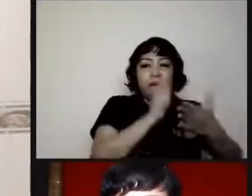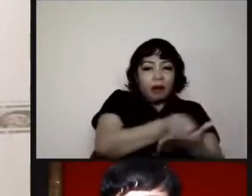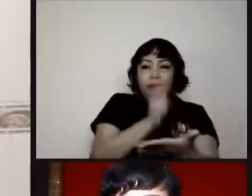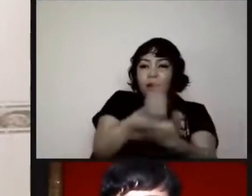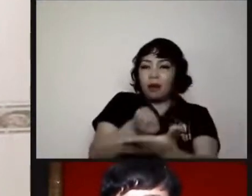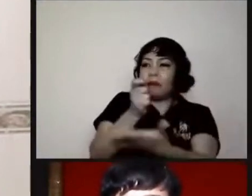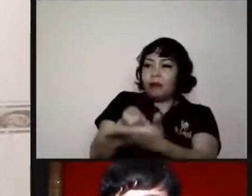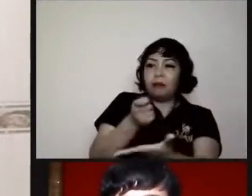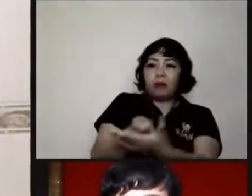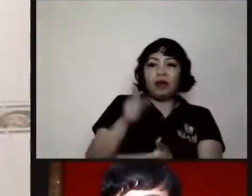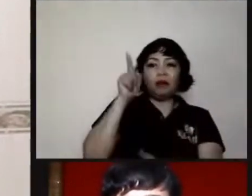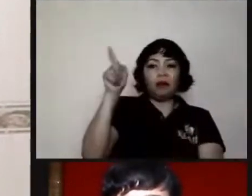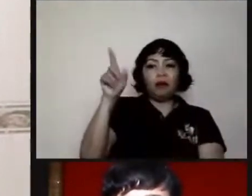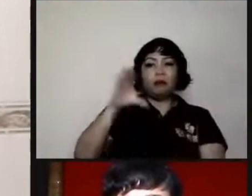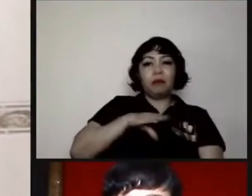né? Então, assim...